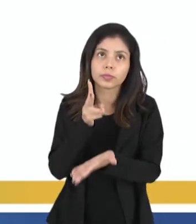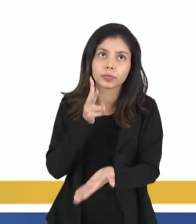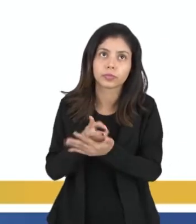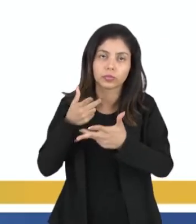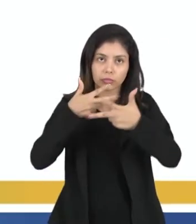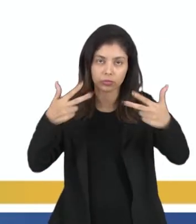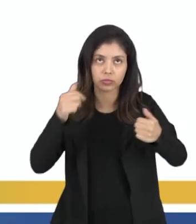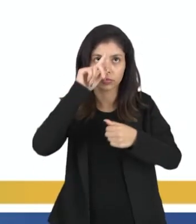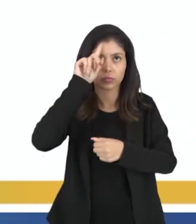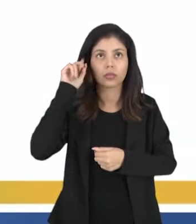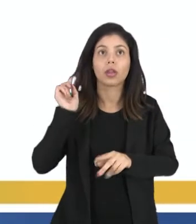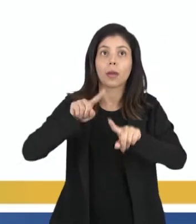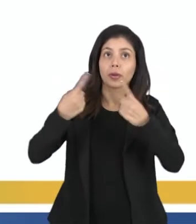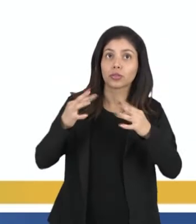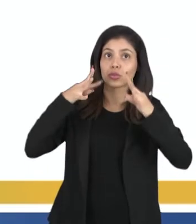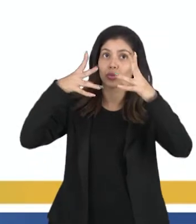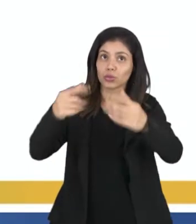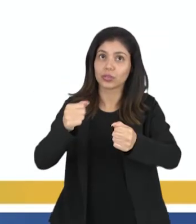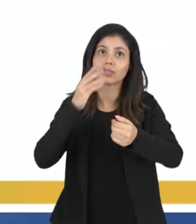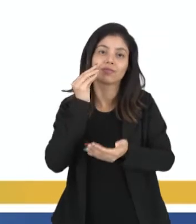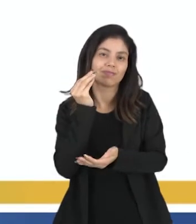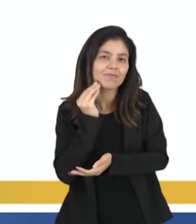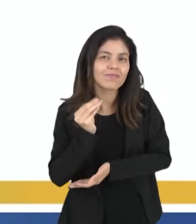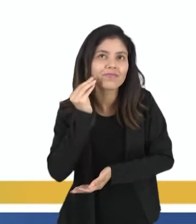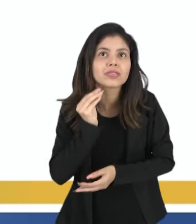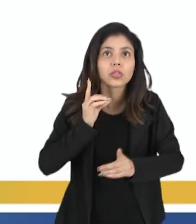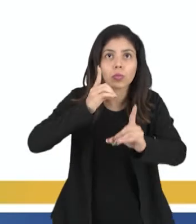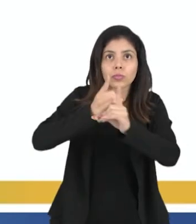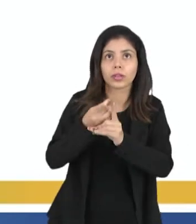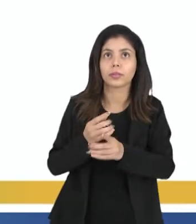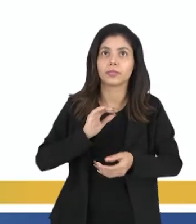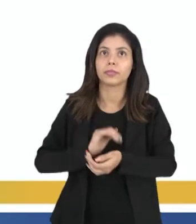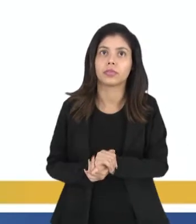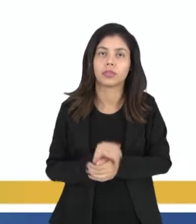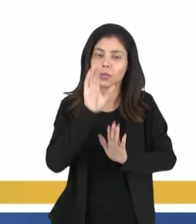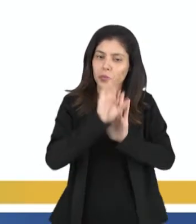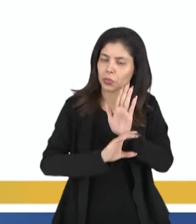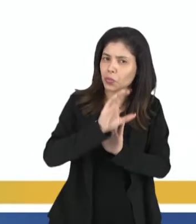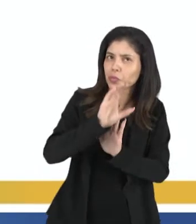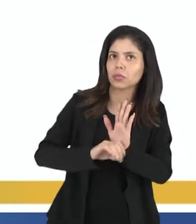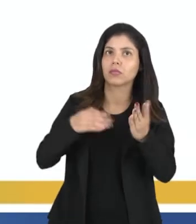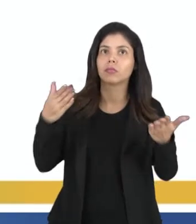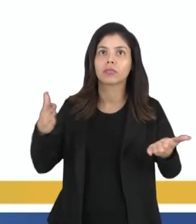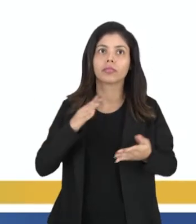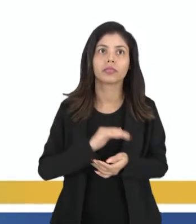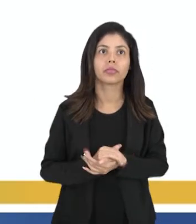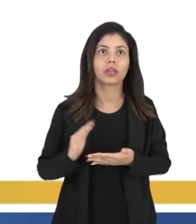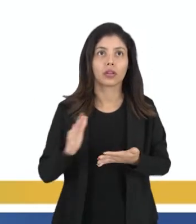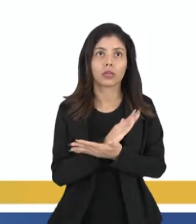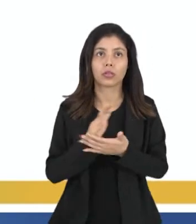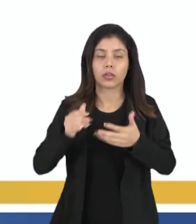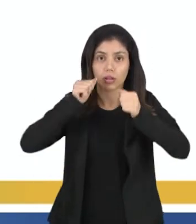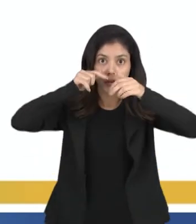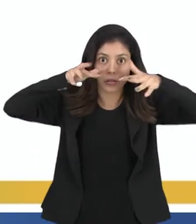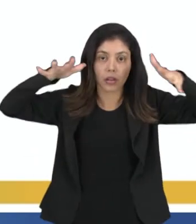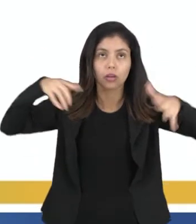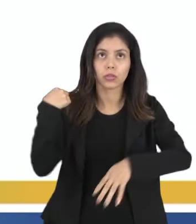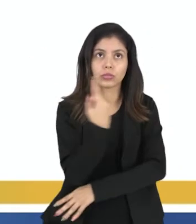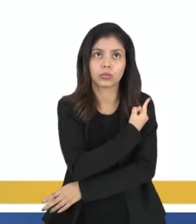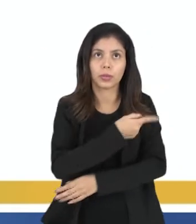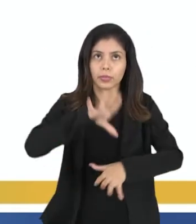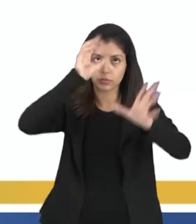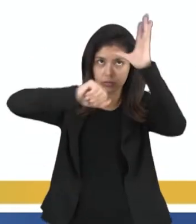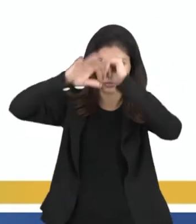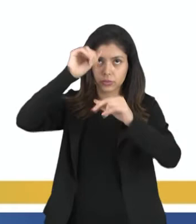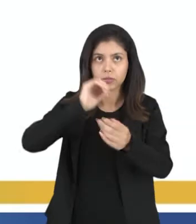regular pelos objetos, porém, todas as tentativas para descobrir, mediante conceitos, algo que ampliasse o